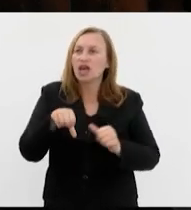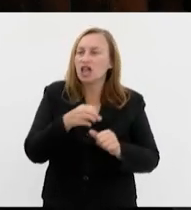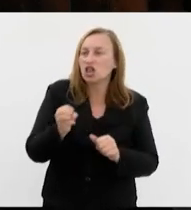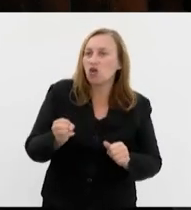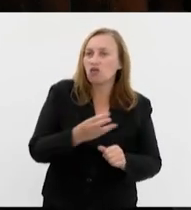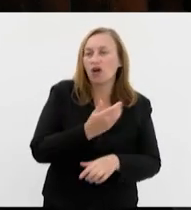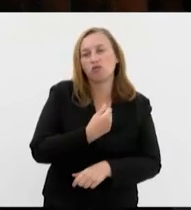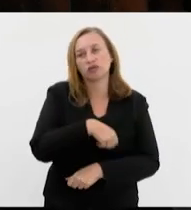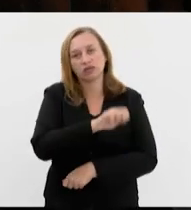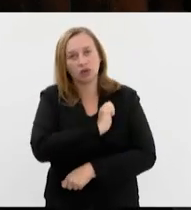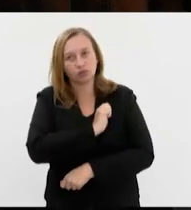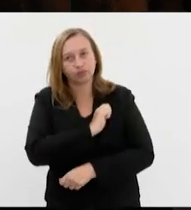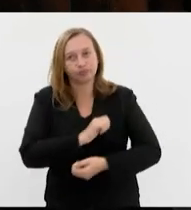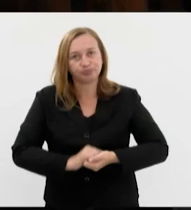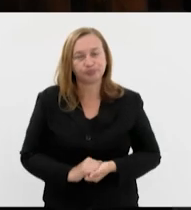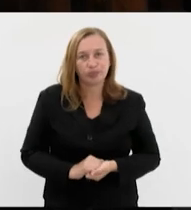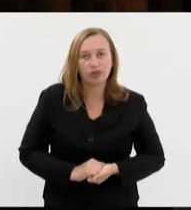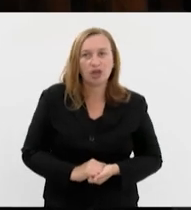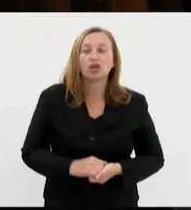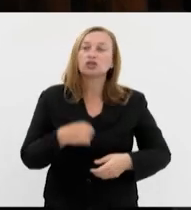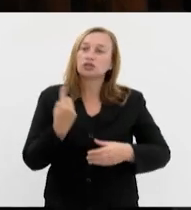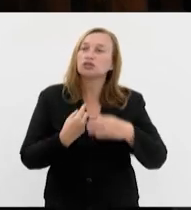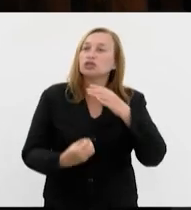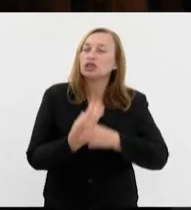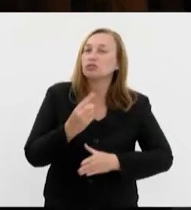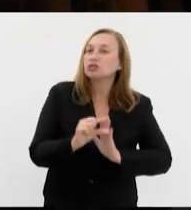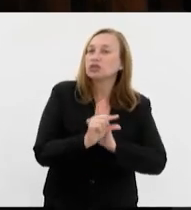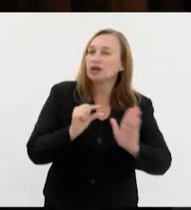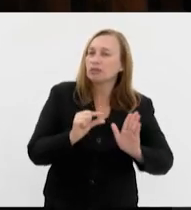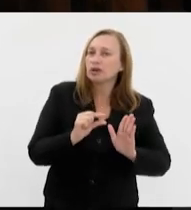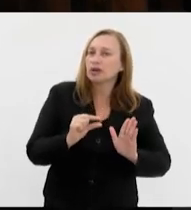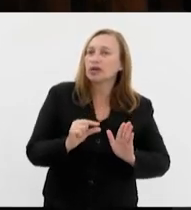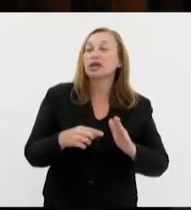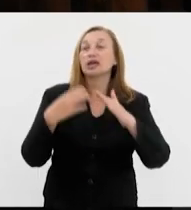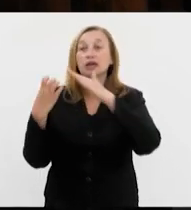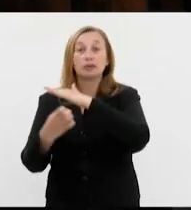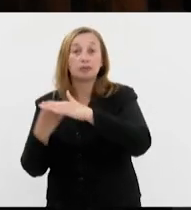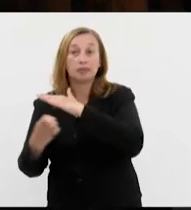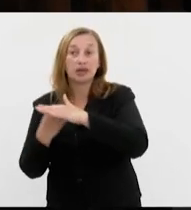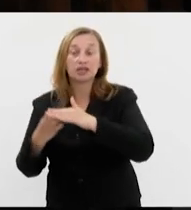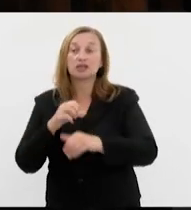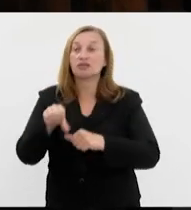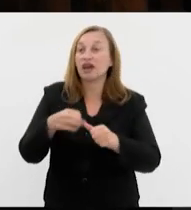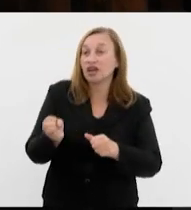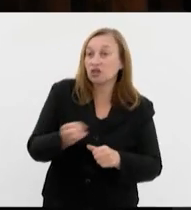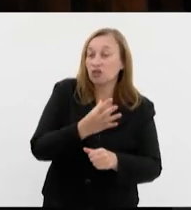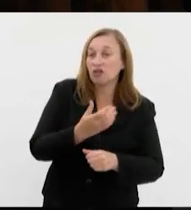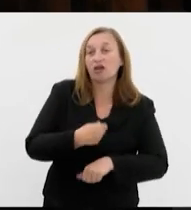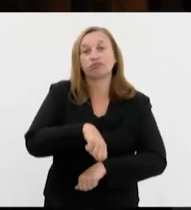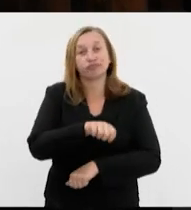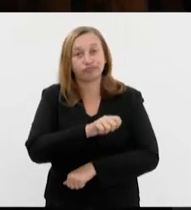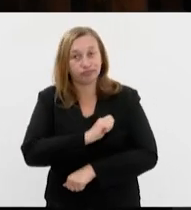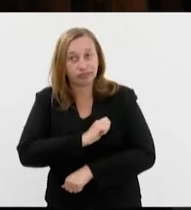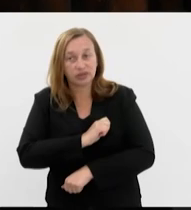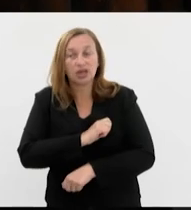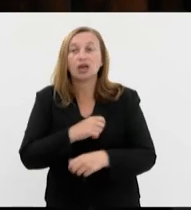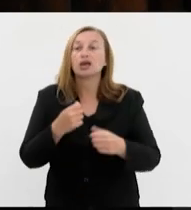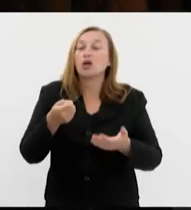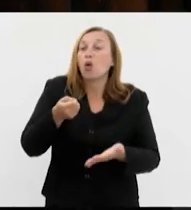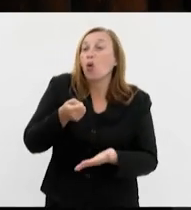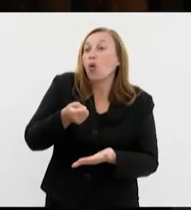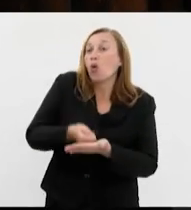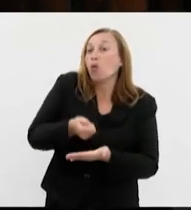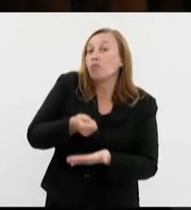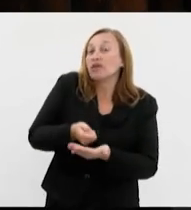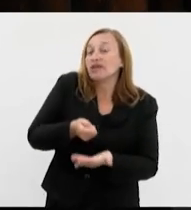benefícios fiscais. A gente fez emenda para que empresas que vão renovar benefícios fiscais sejam obrigadas